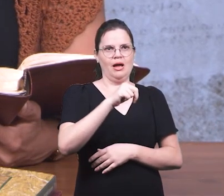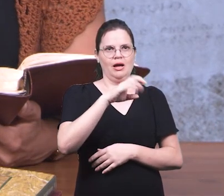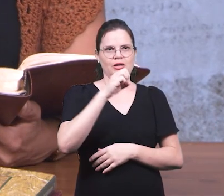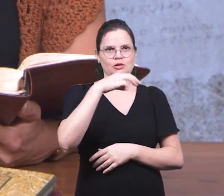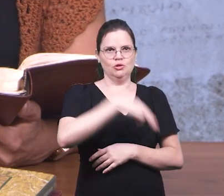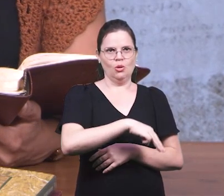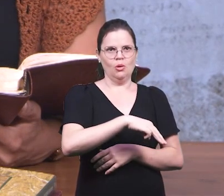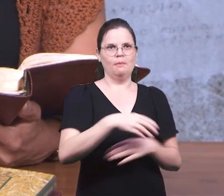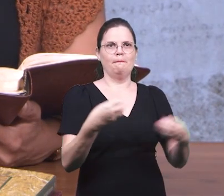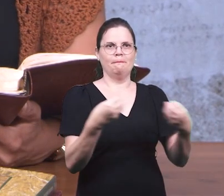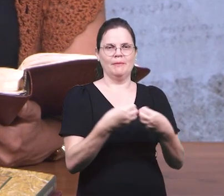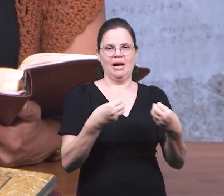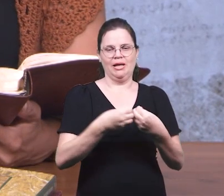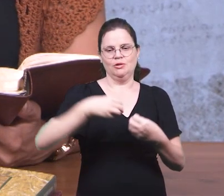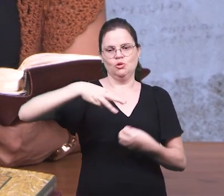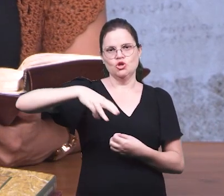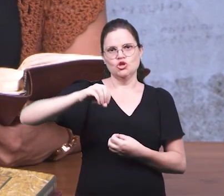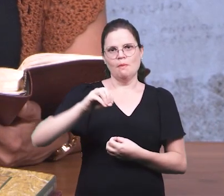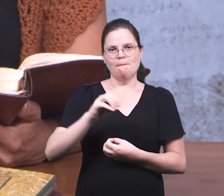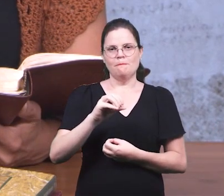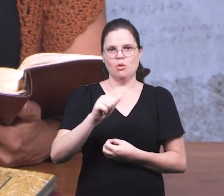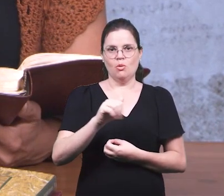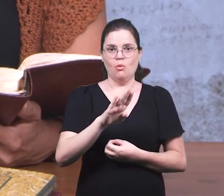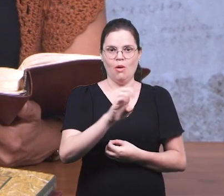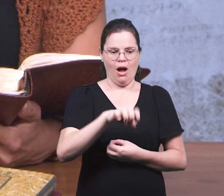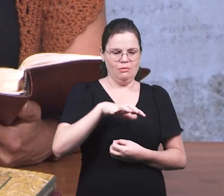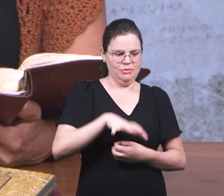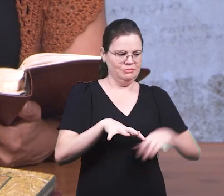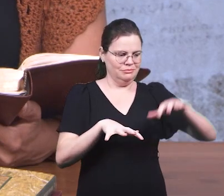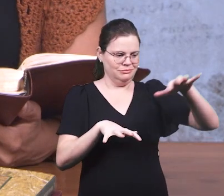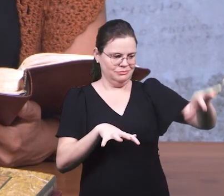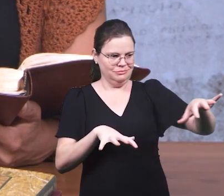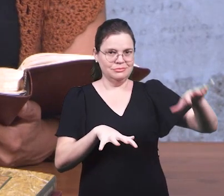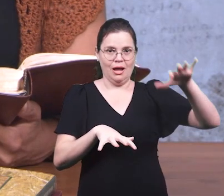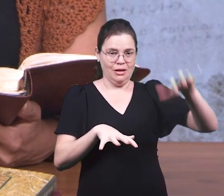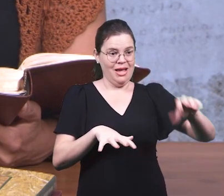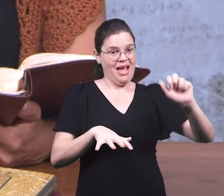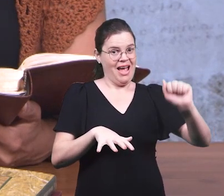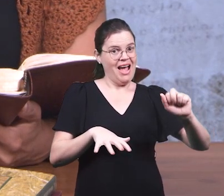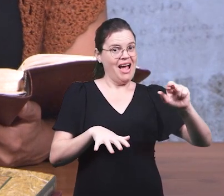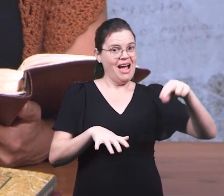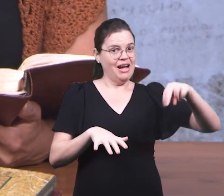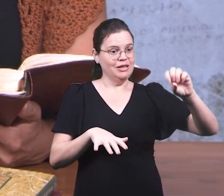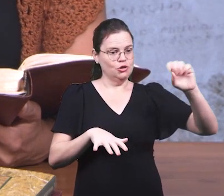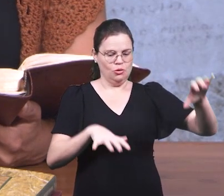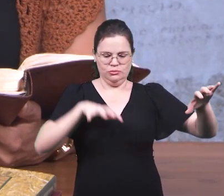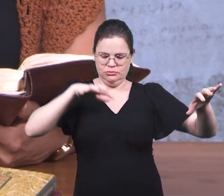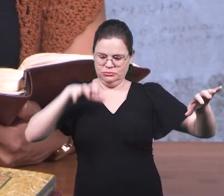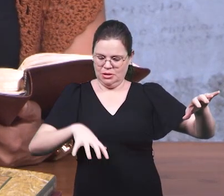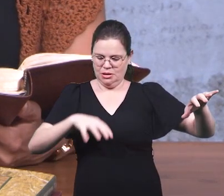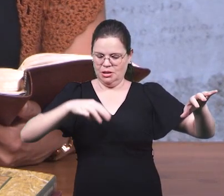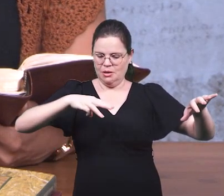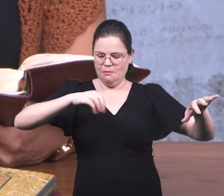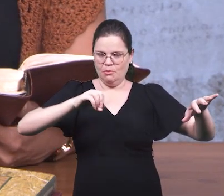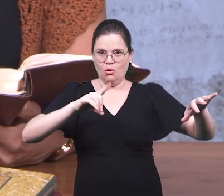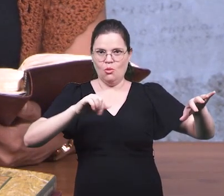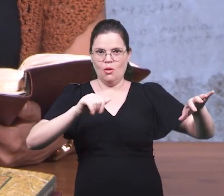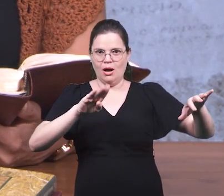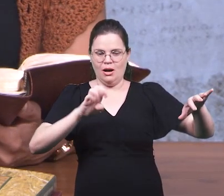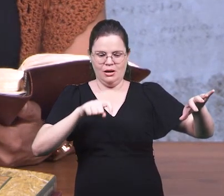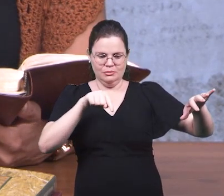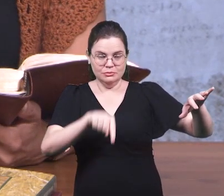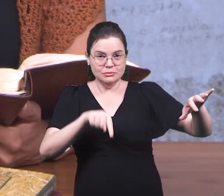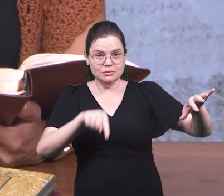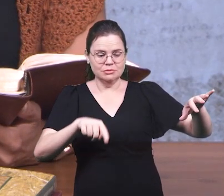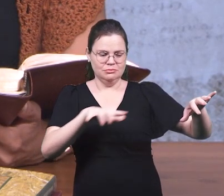amorreus. Porque Arnon é o termo de Moabe, entre Moabe e os amorreus. Pelo que